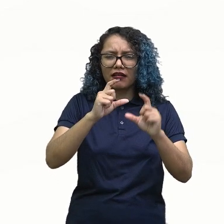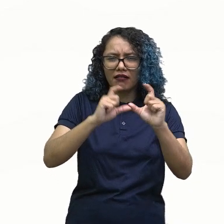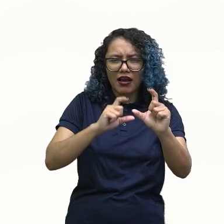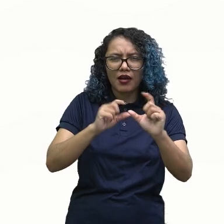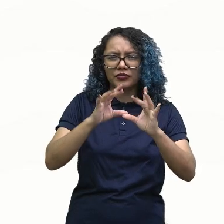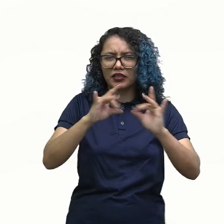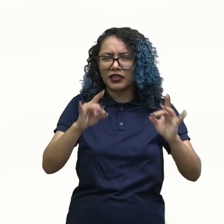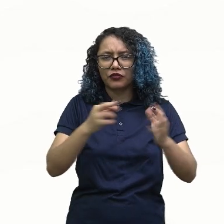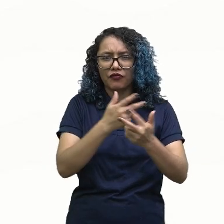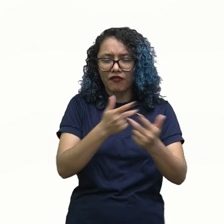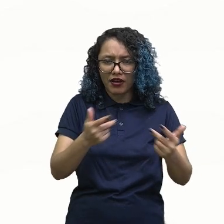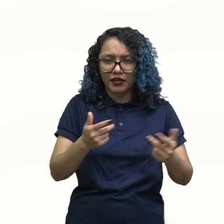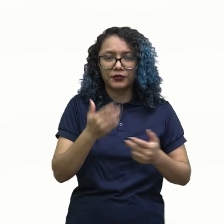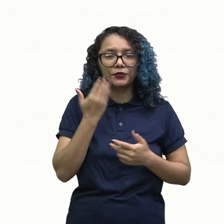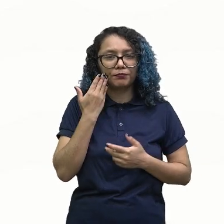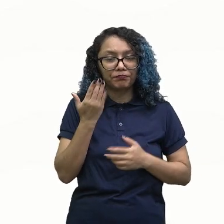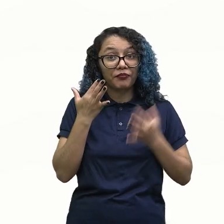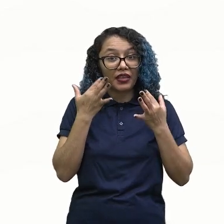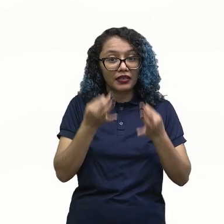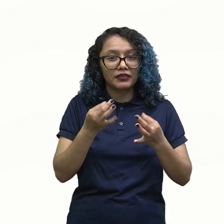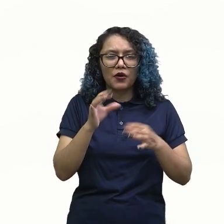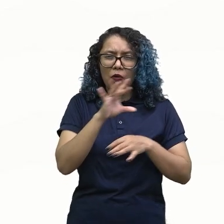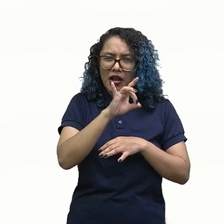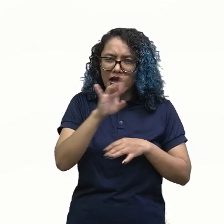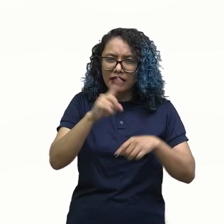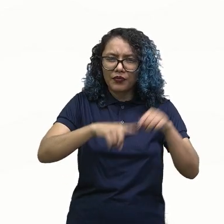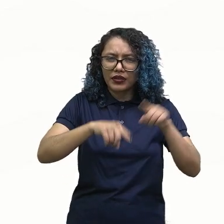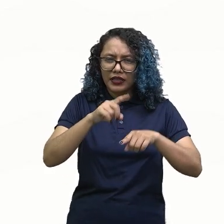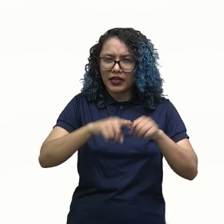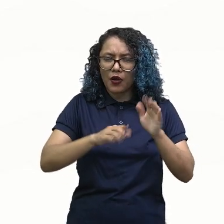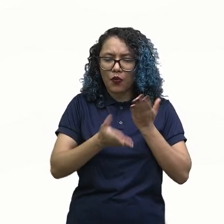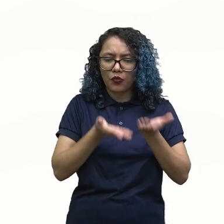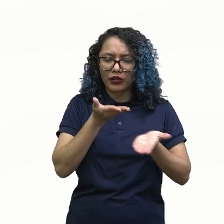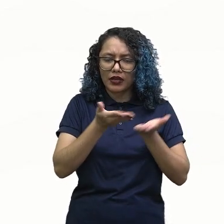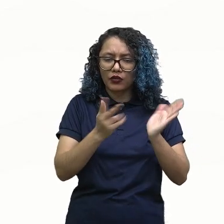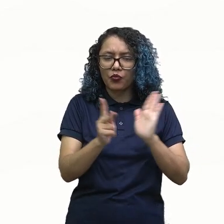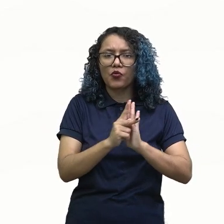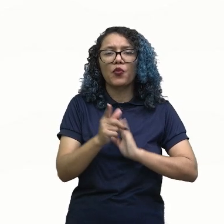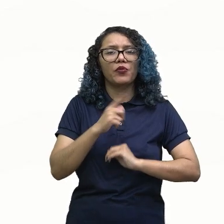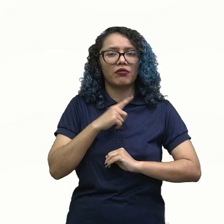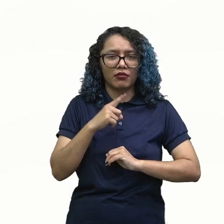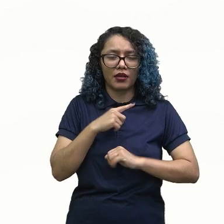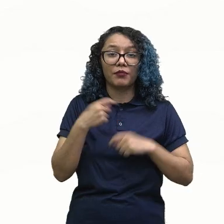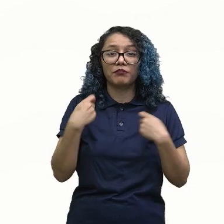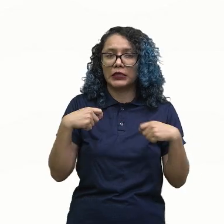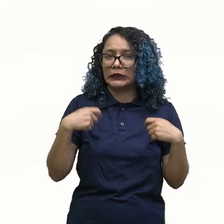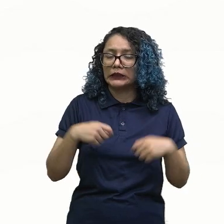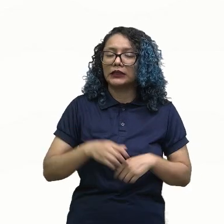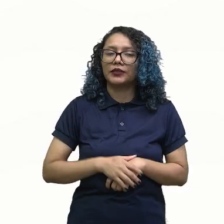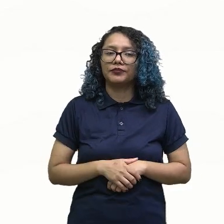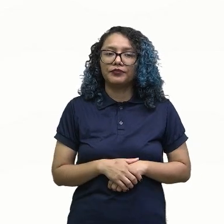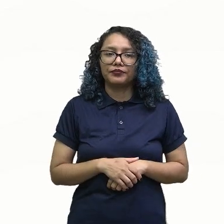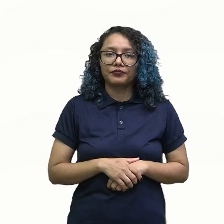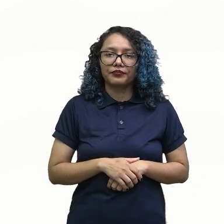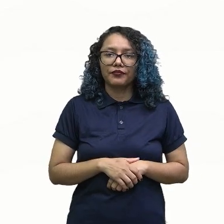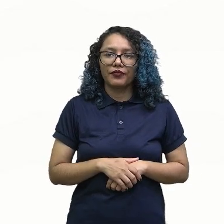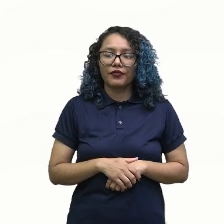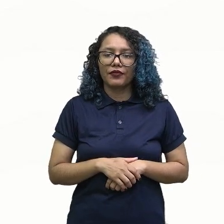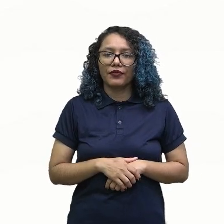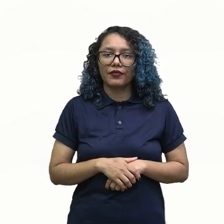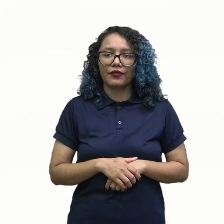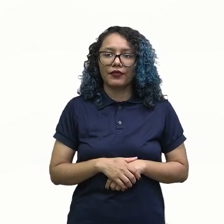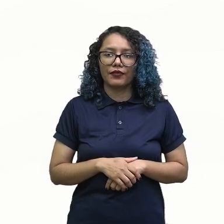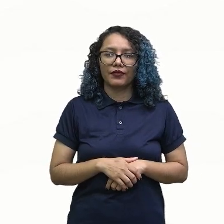cada tipo de material tem um cuidado específico. Então, todo material que você